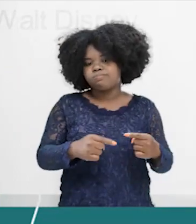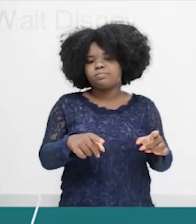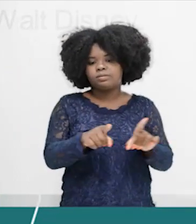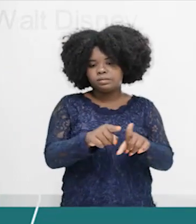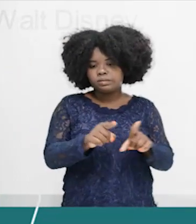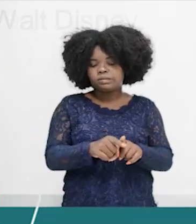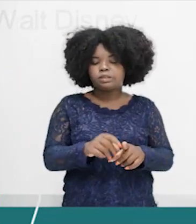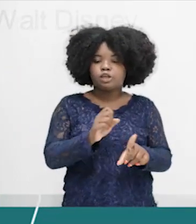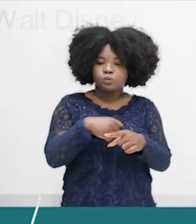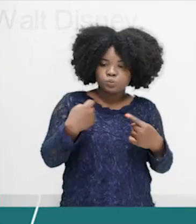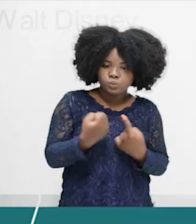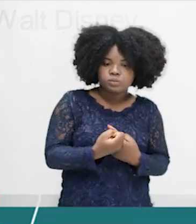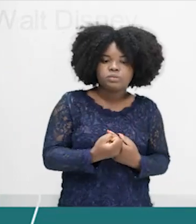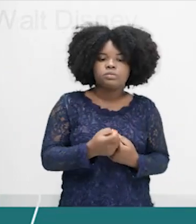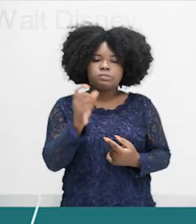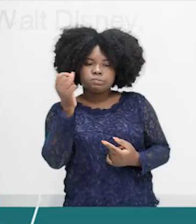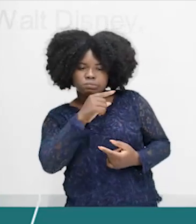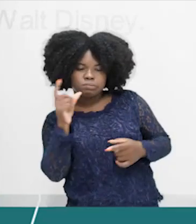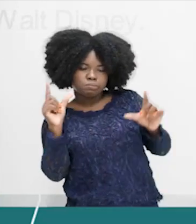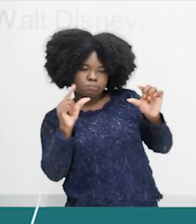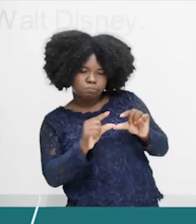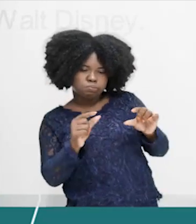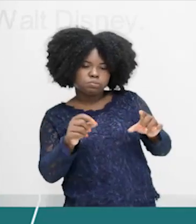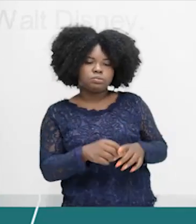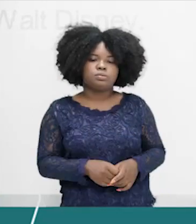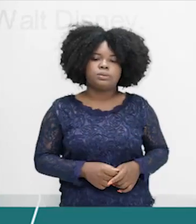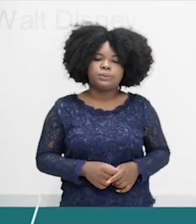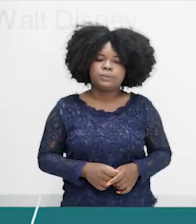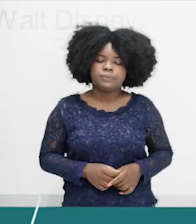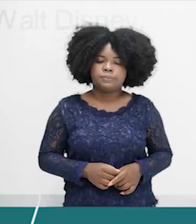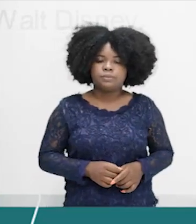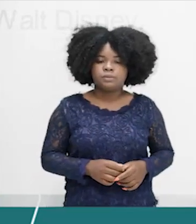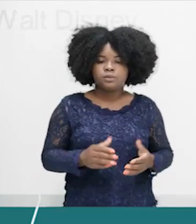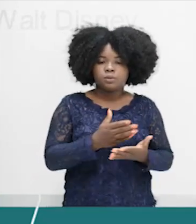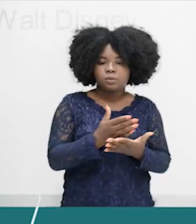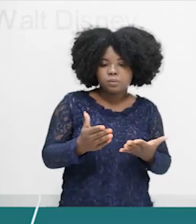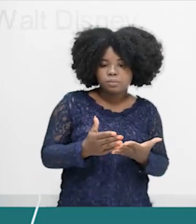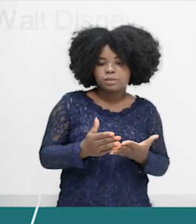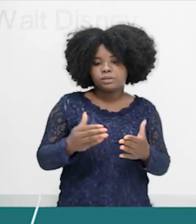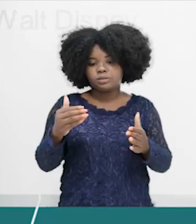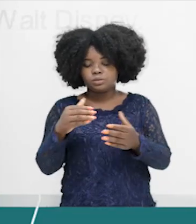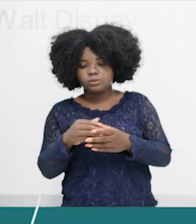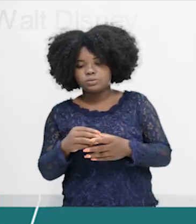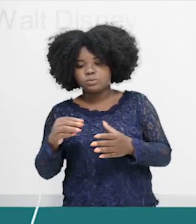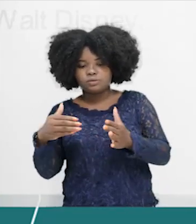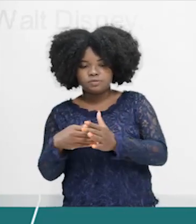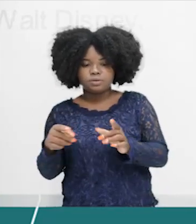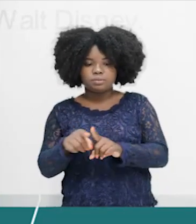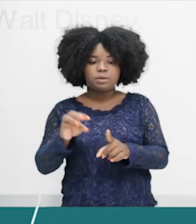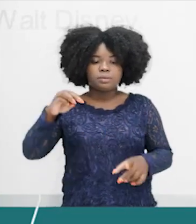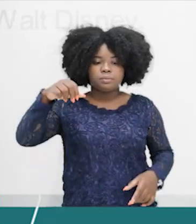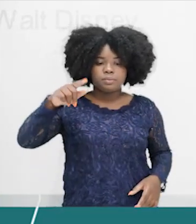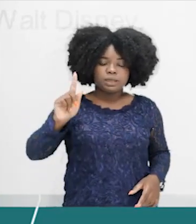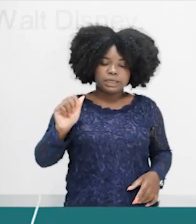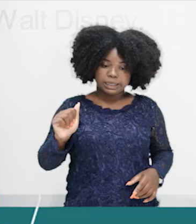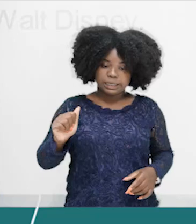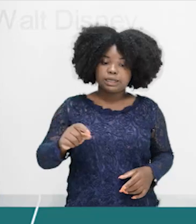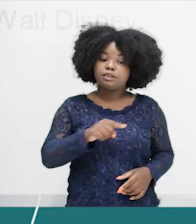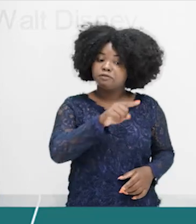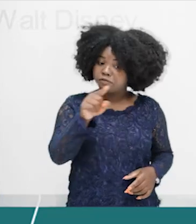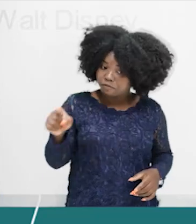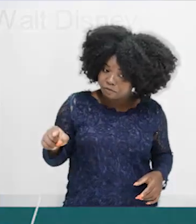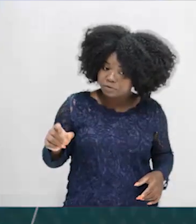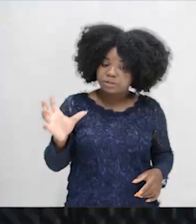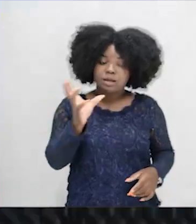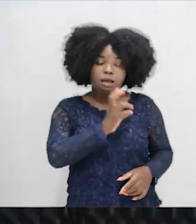entretenimento. Uma narrativa, uma piada curta, uma quebra de expectativa com início, meio e fim, né, no que trata de história. E os mangás, que eu sei que vocês são